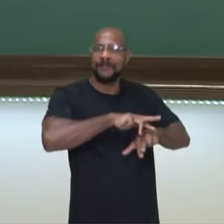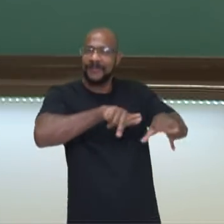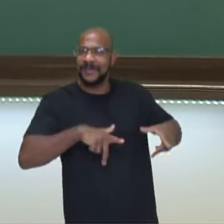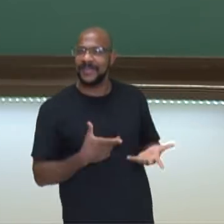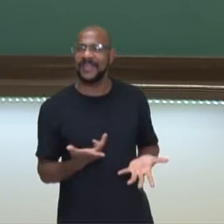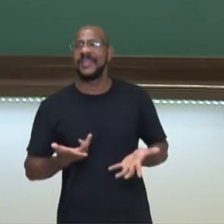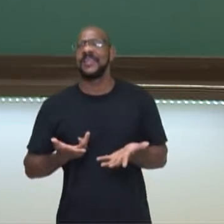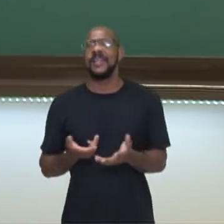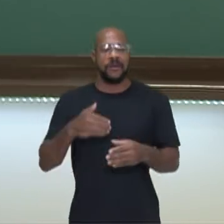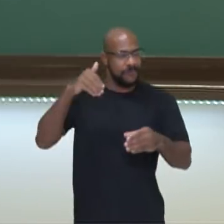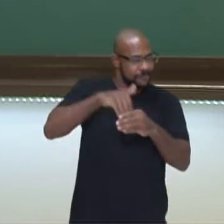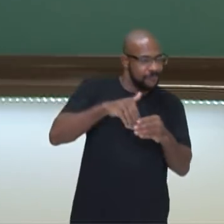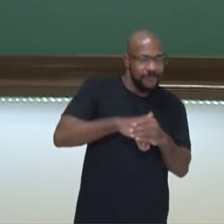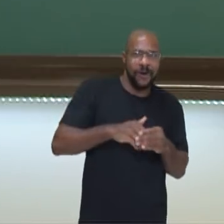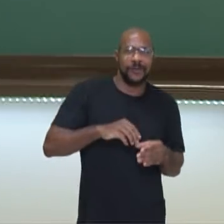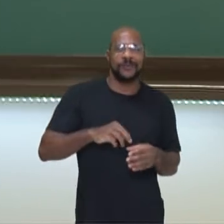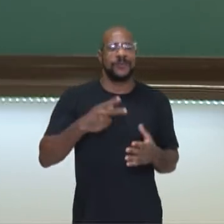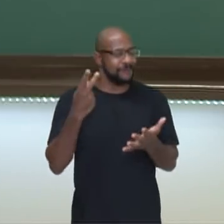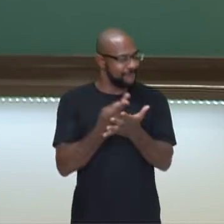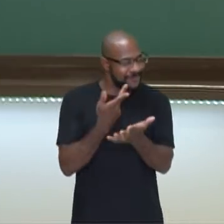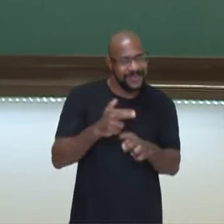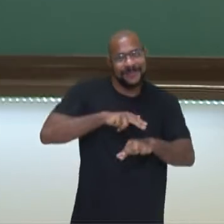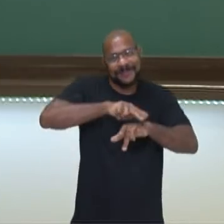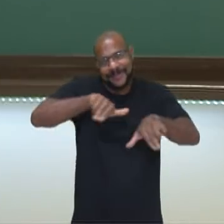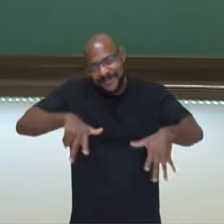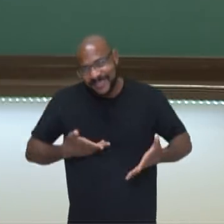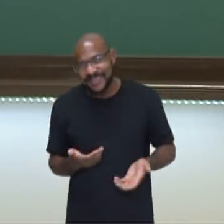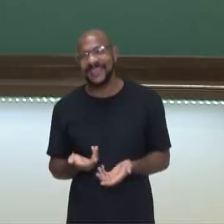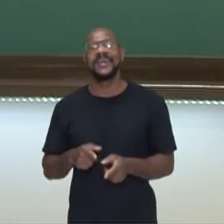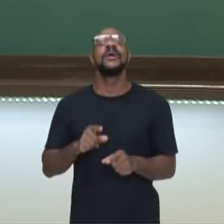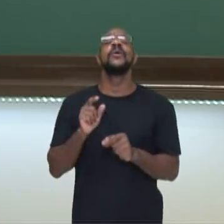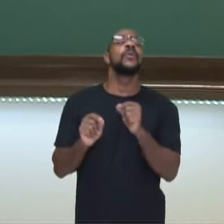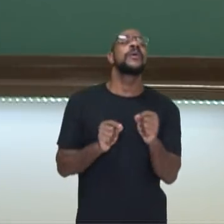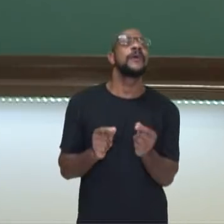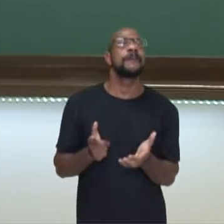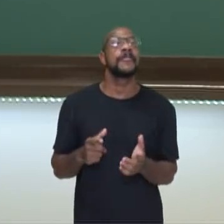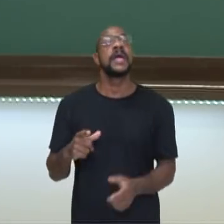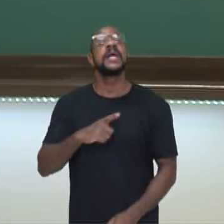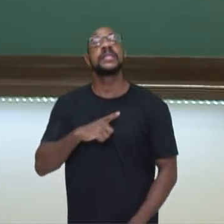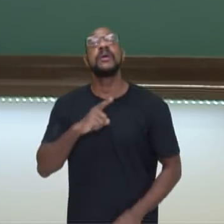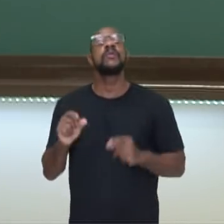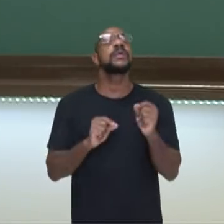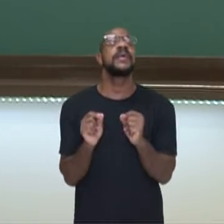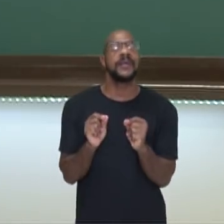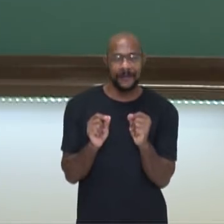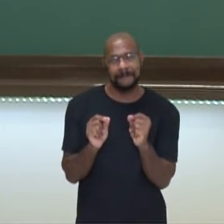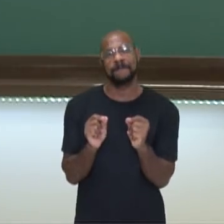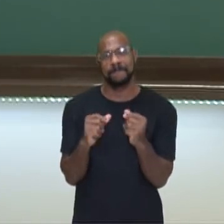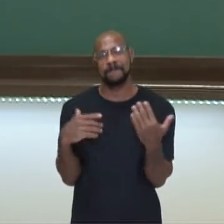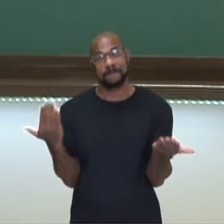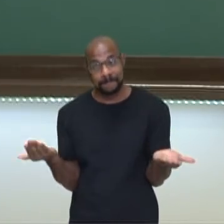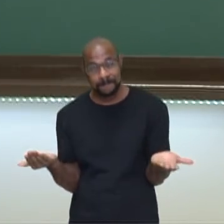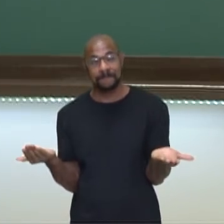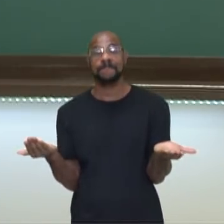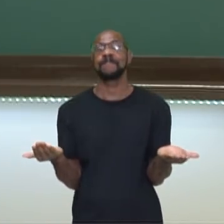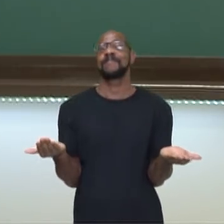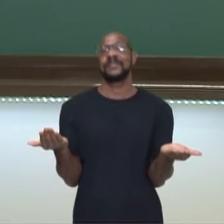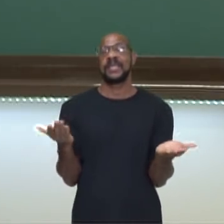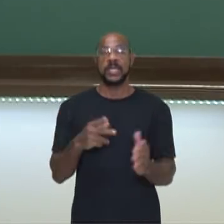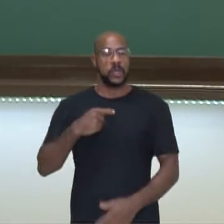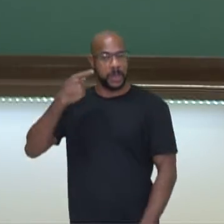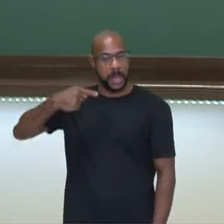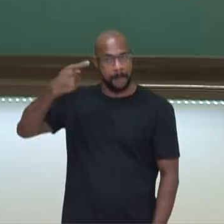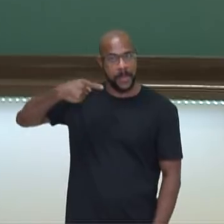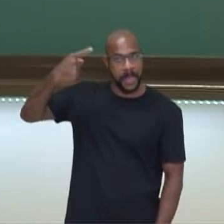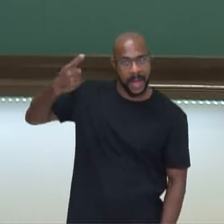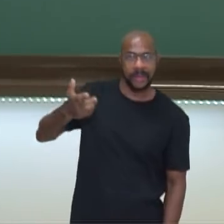de cabresto, a corrupção eleitoral, as fraudes eleitorais, havia uma garantia de que os